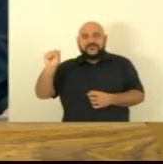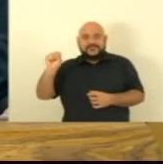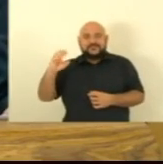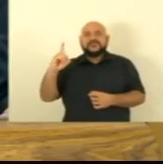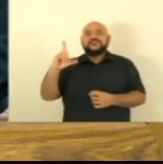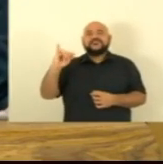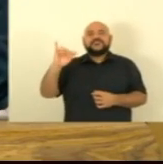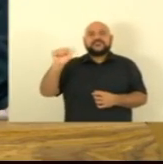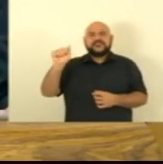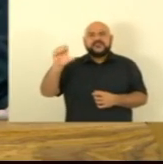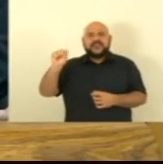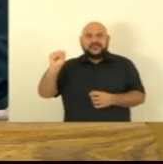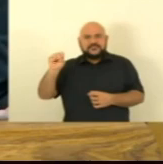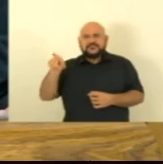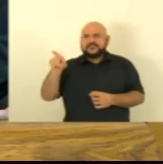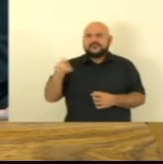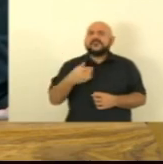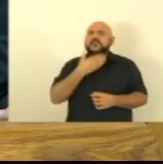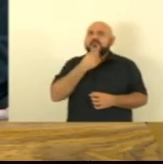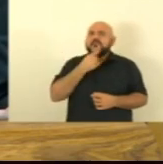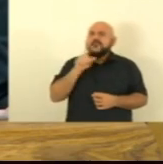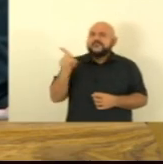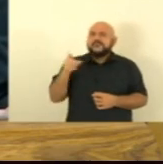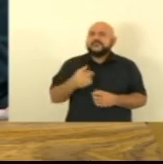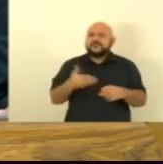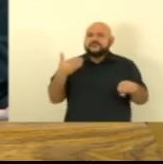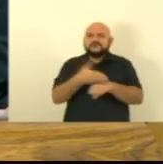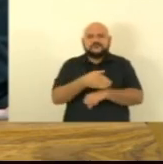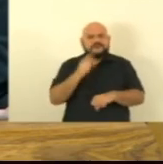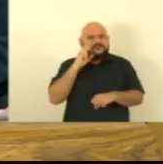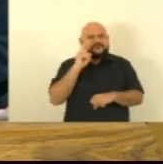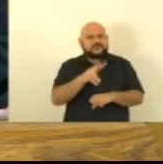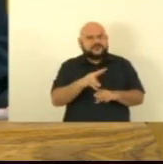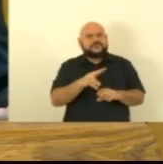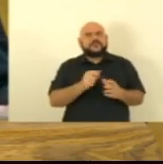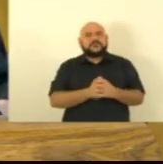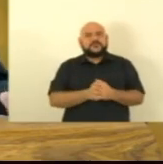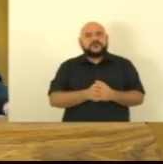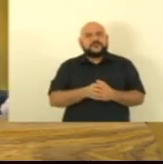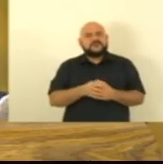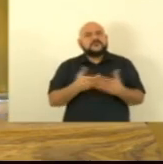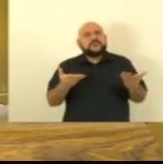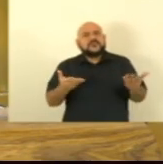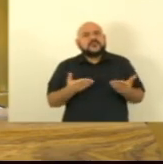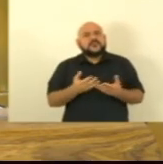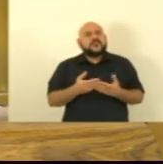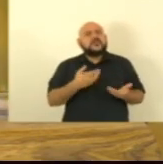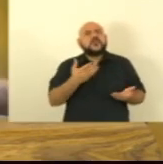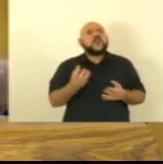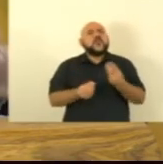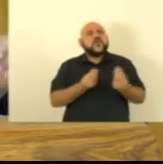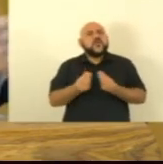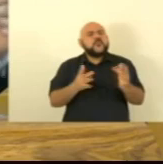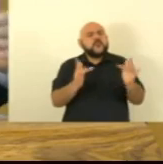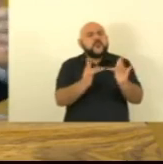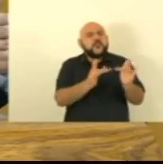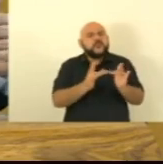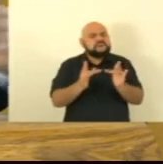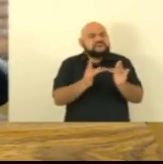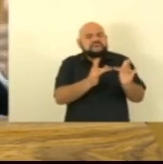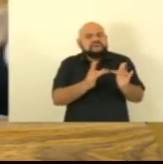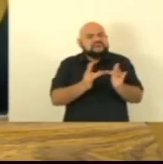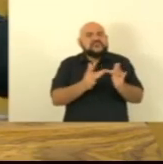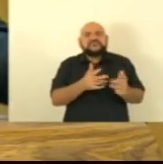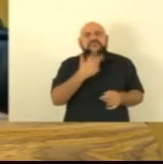em imagens em que ele trata os invasores de forma amena, no meu entender, em uma atitude